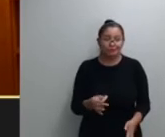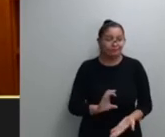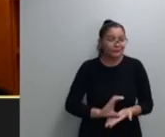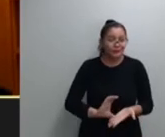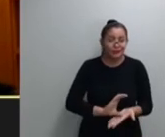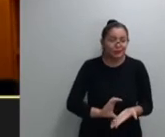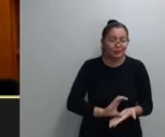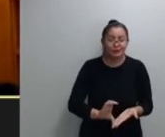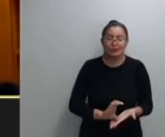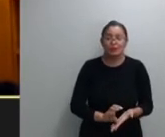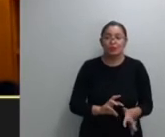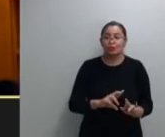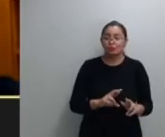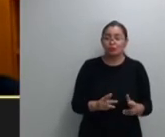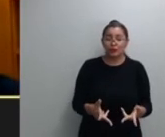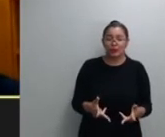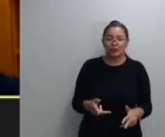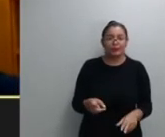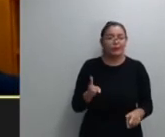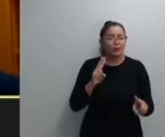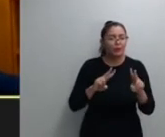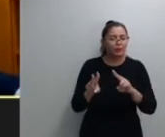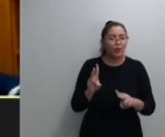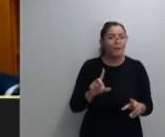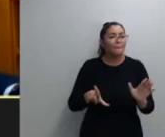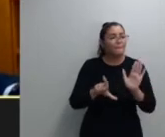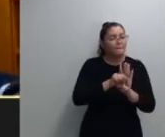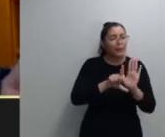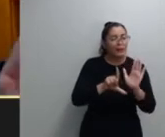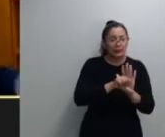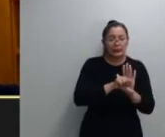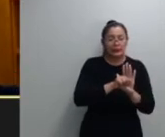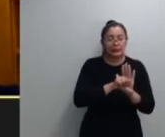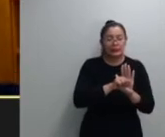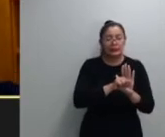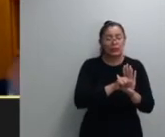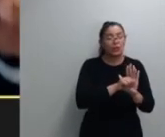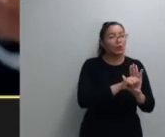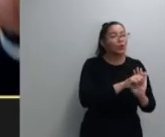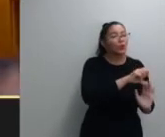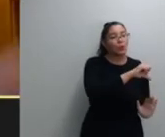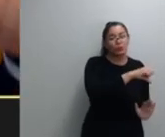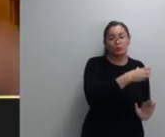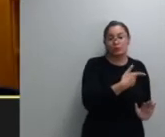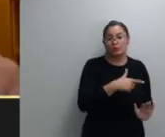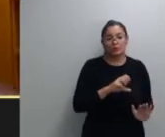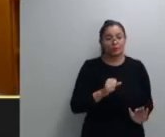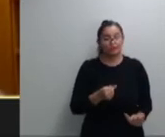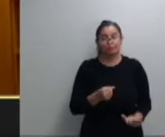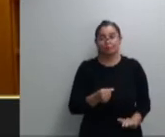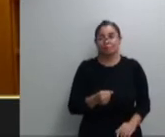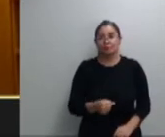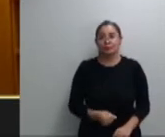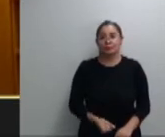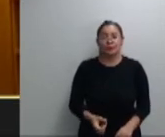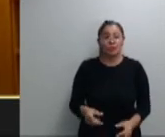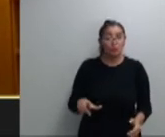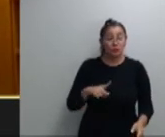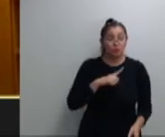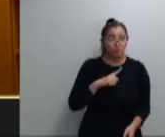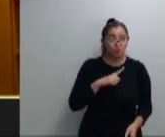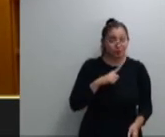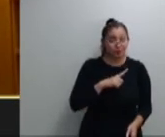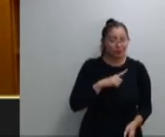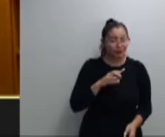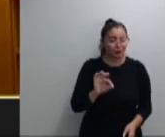Diferentemente, quando a gente olha para a lei complementar 8796, do ICMS, onde tem efetivamente uma hipótese legal de